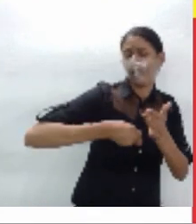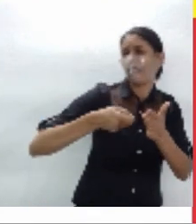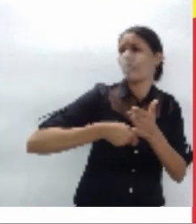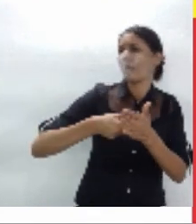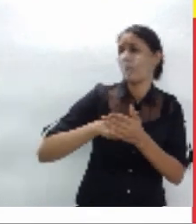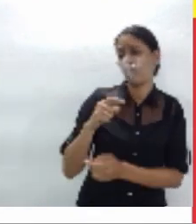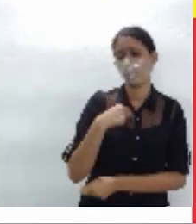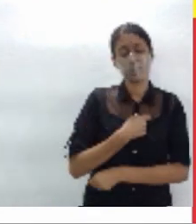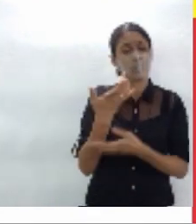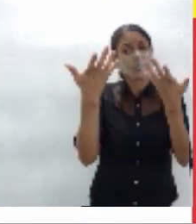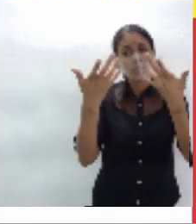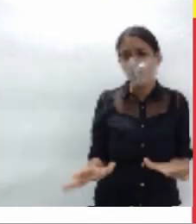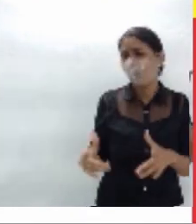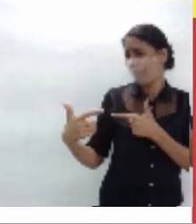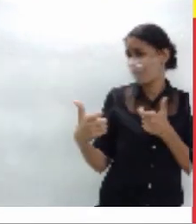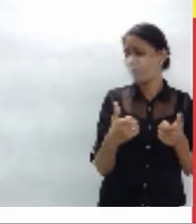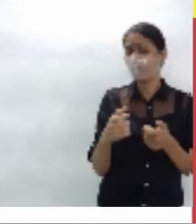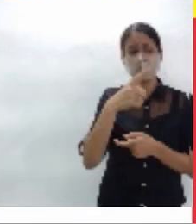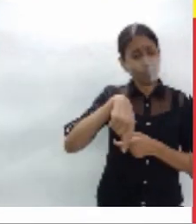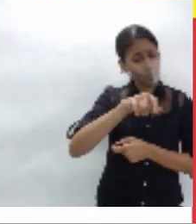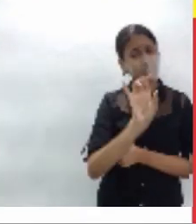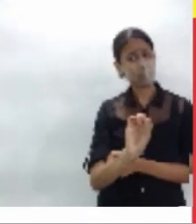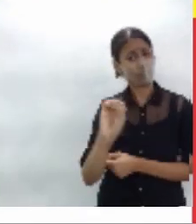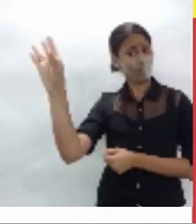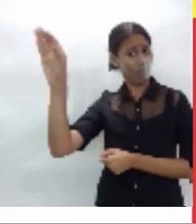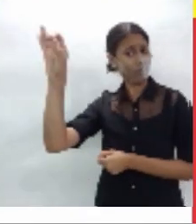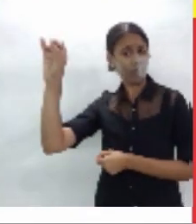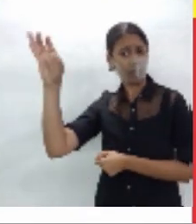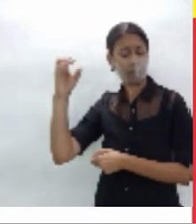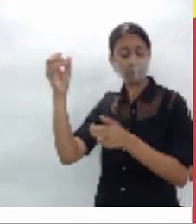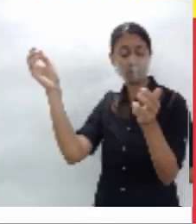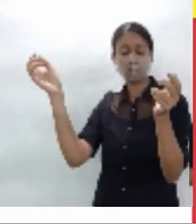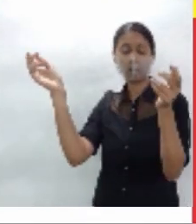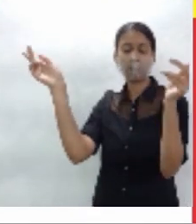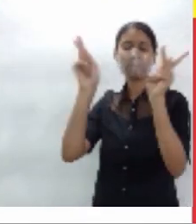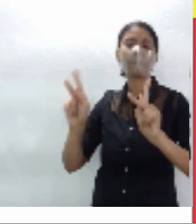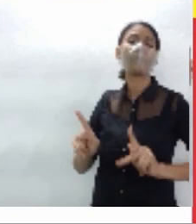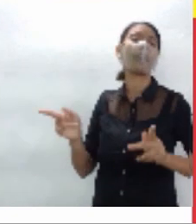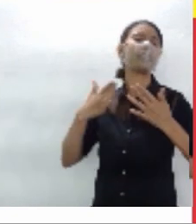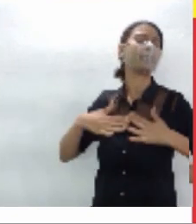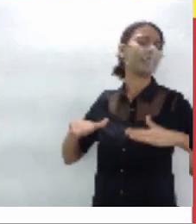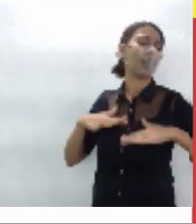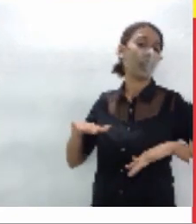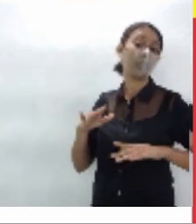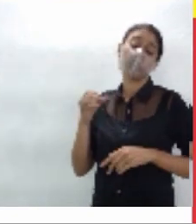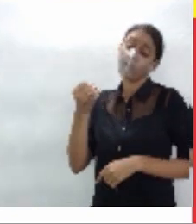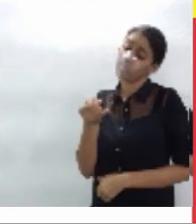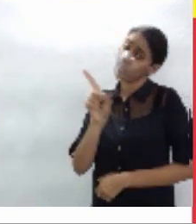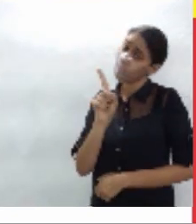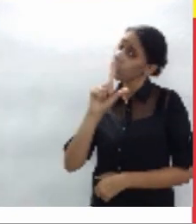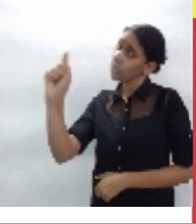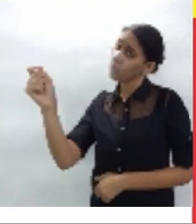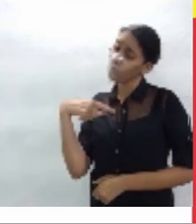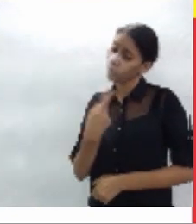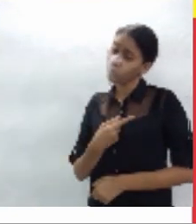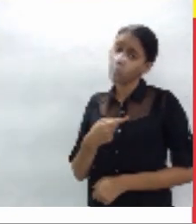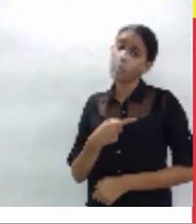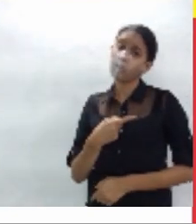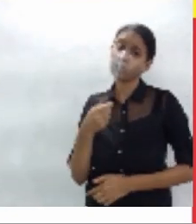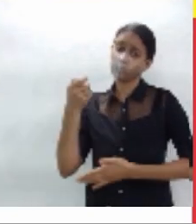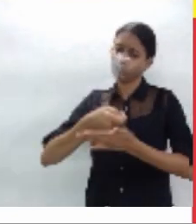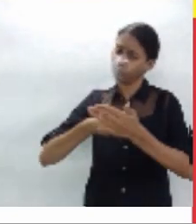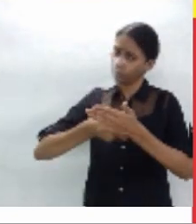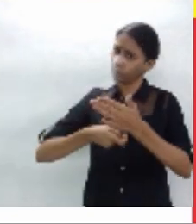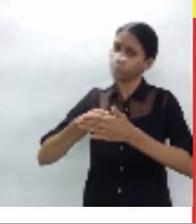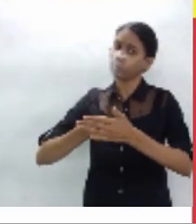quer guerra. Então vamos sair na tranquilidade, senão a gente vai ter que realmente usar nossas forças. E parece que a galera